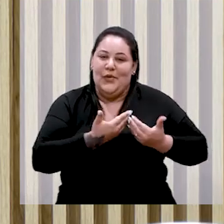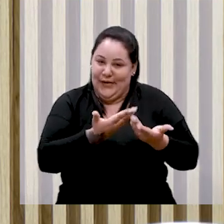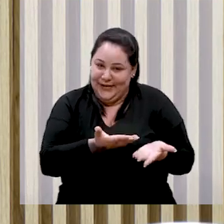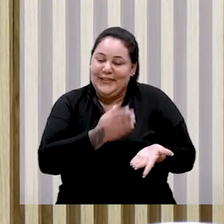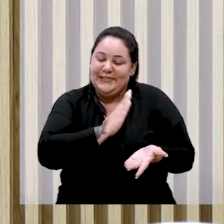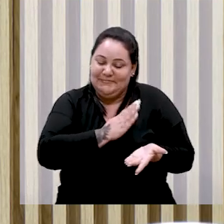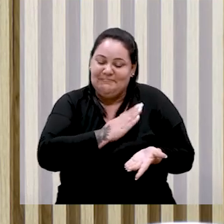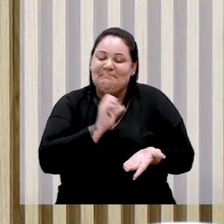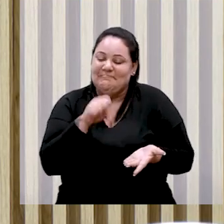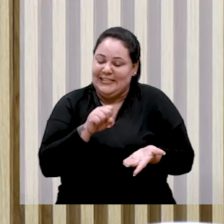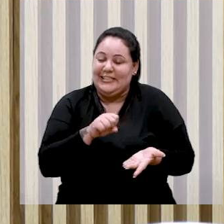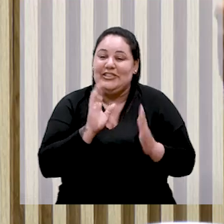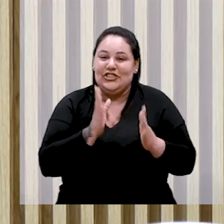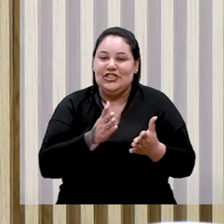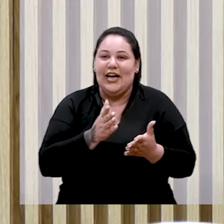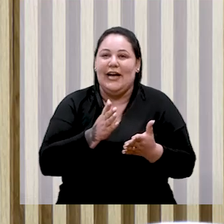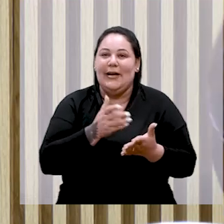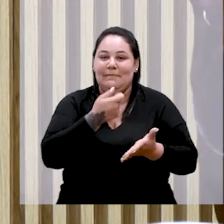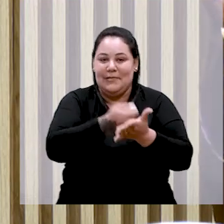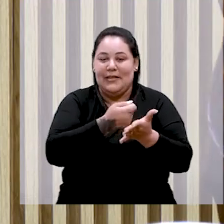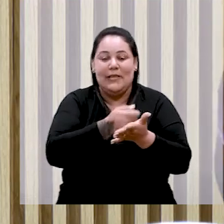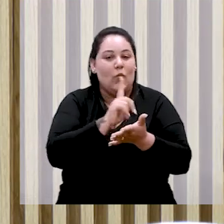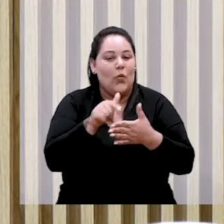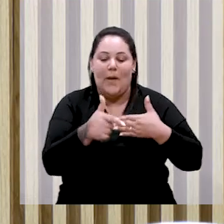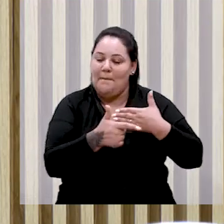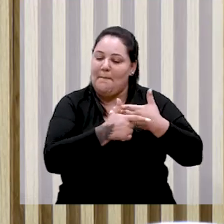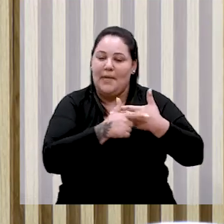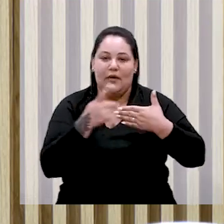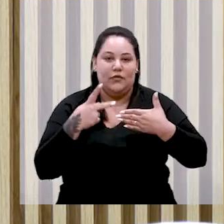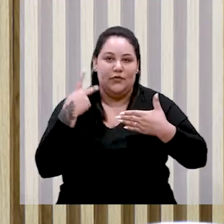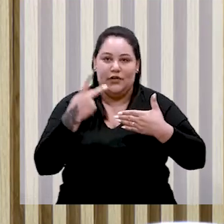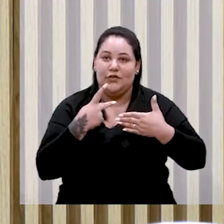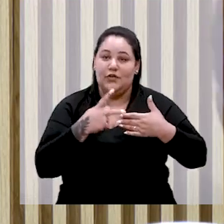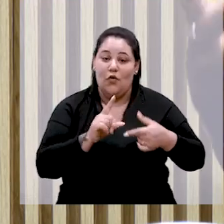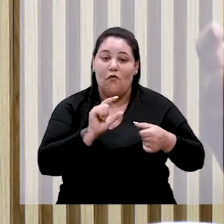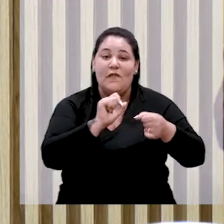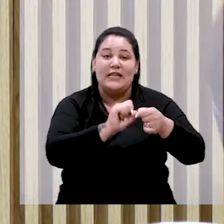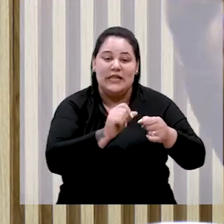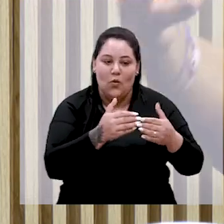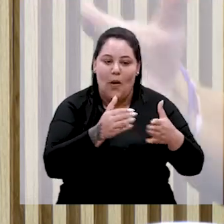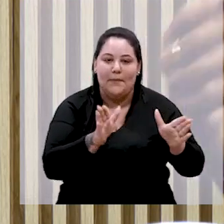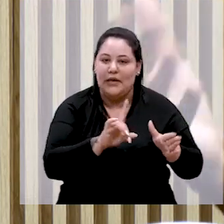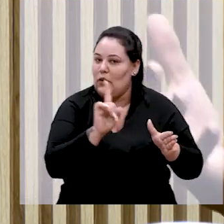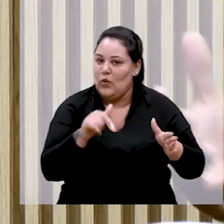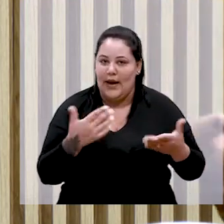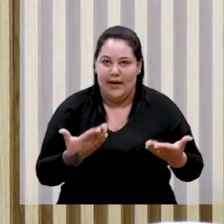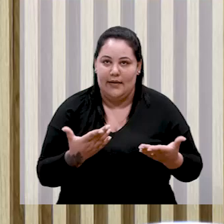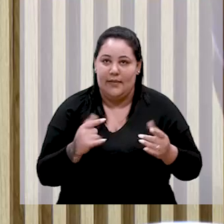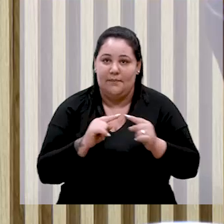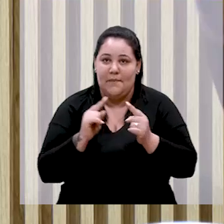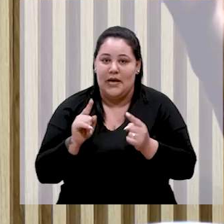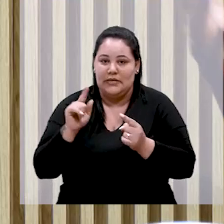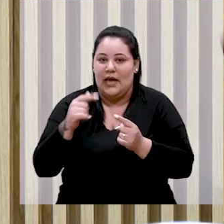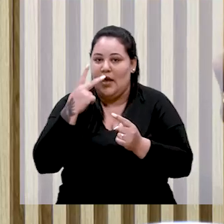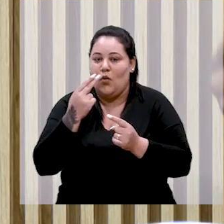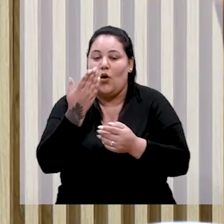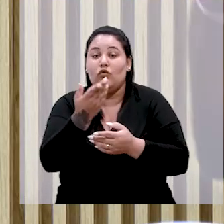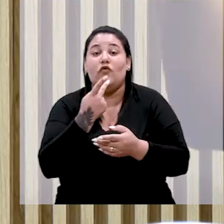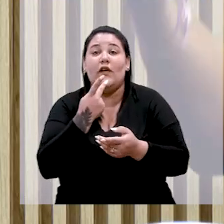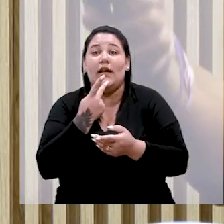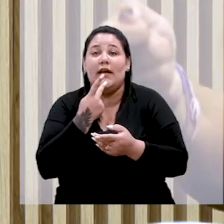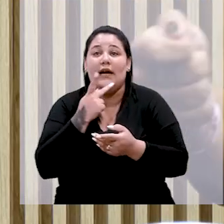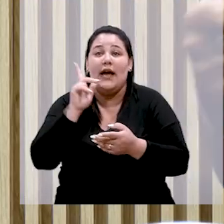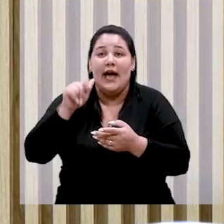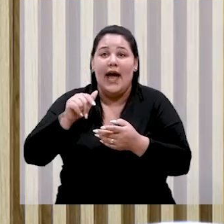gente vinha batalhando por isso há bastante tempo. É uma coisa que não é um papel do vereador, né, especificamente o fazer, o abrir, não é isso. Sim. Mas é o que tu fala,